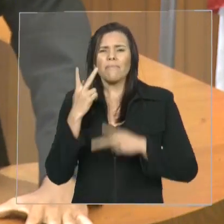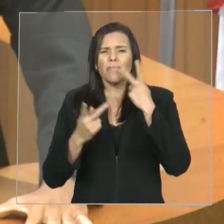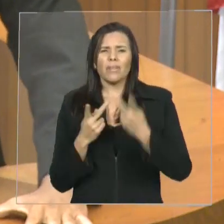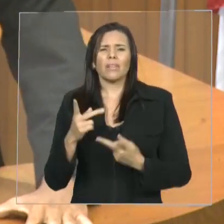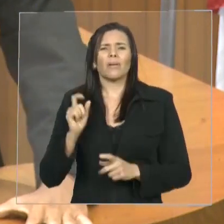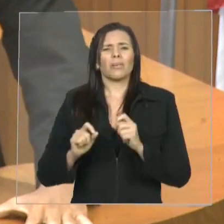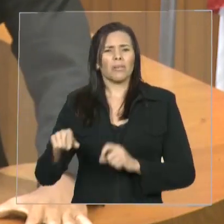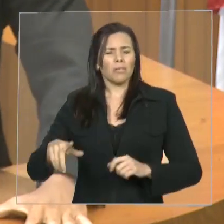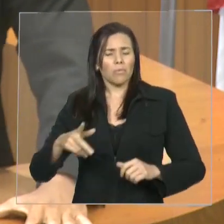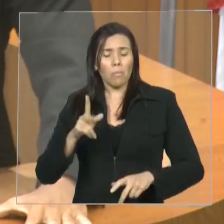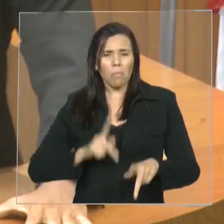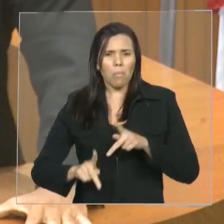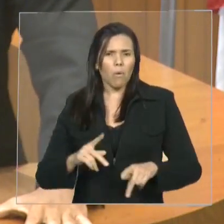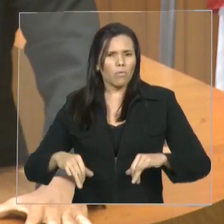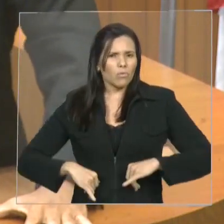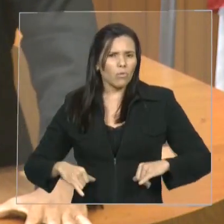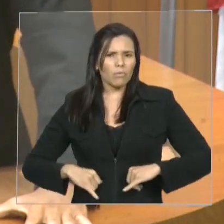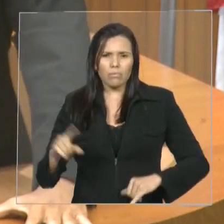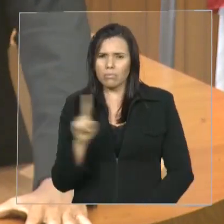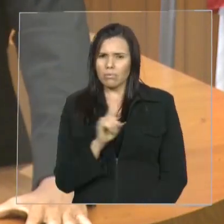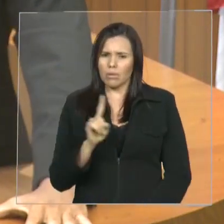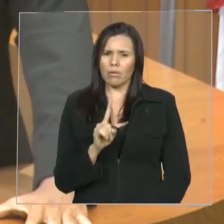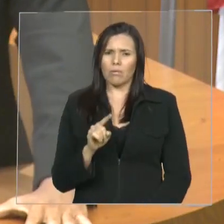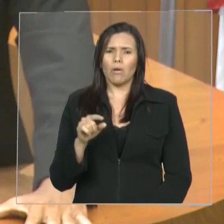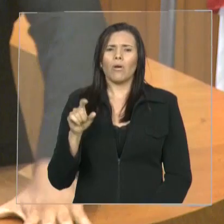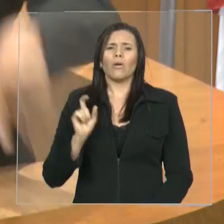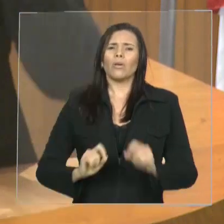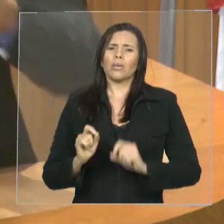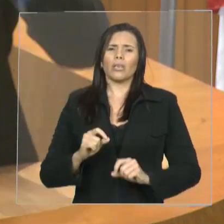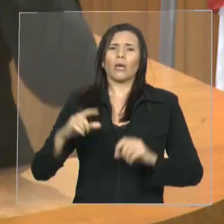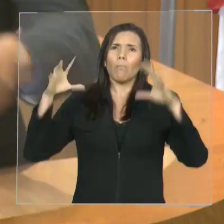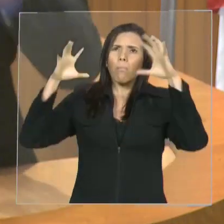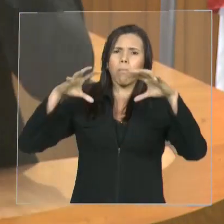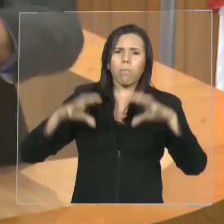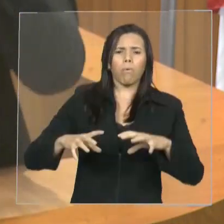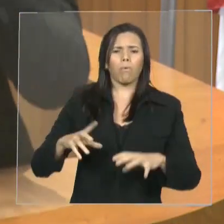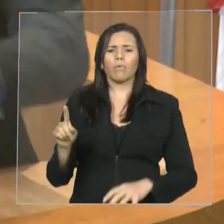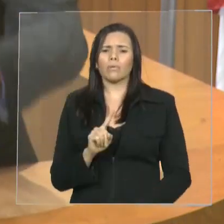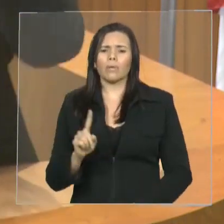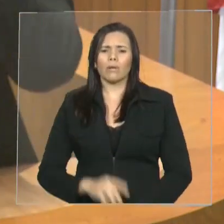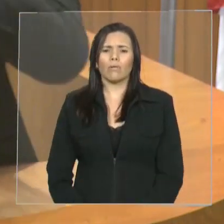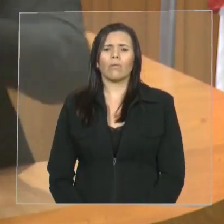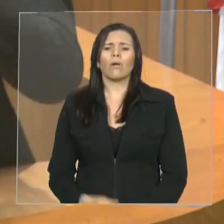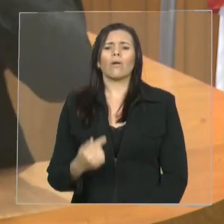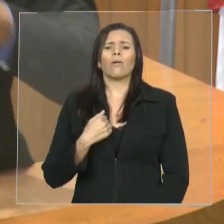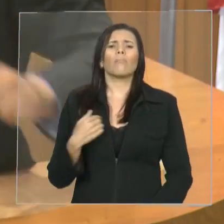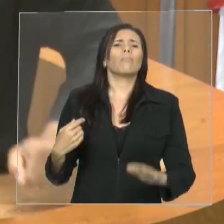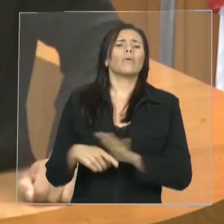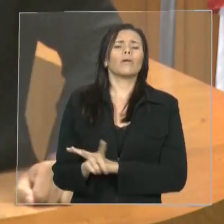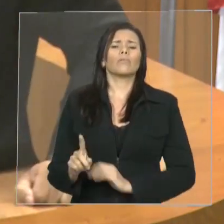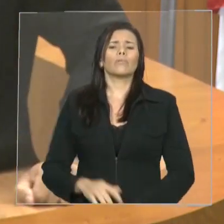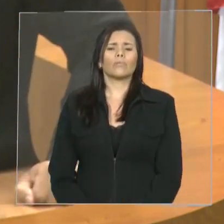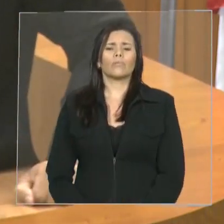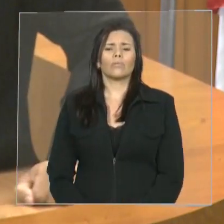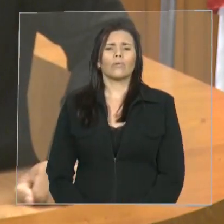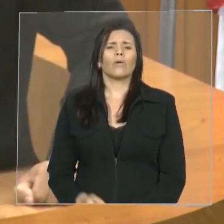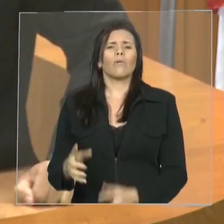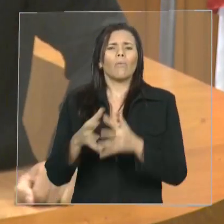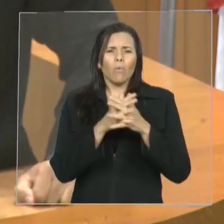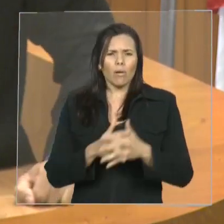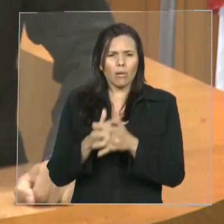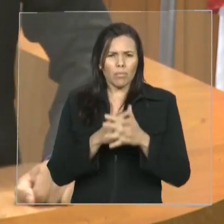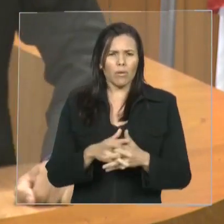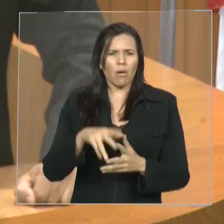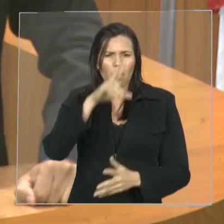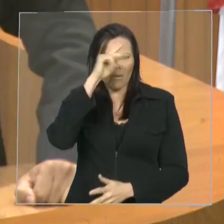a água não invadiu casas. E dizer que a prefeitura botou caminhão, me diga qual foi o caminhão que a prefeitura botou para tirar qualquer família. Quem